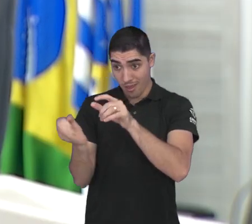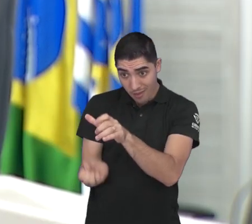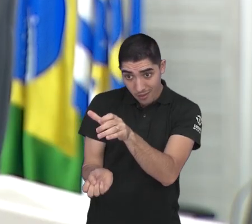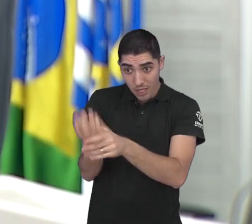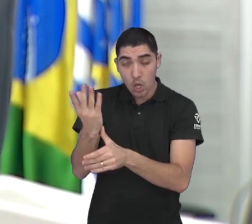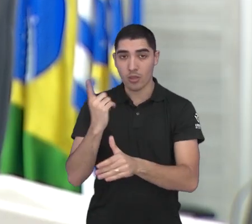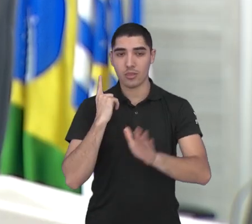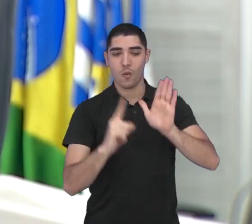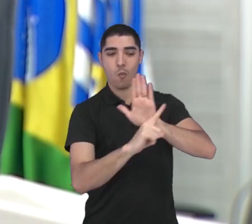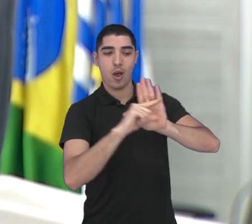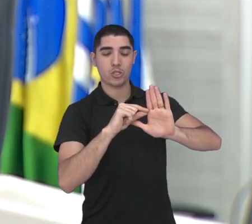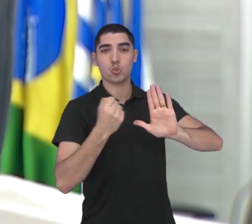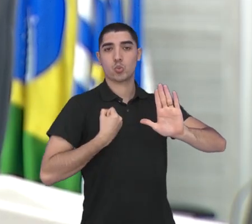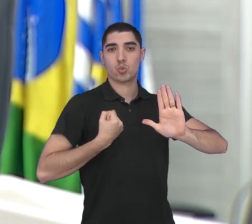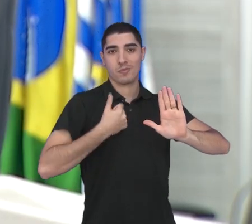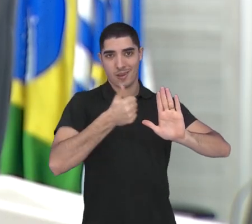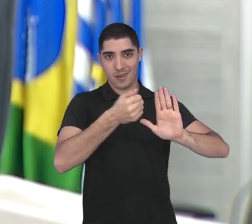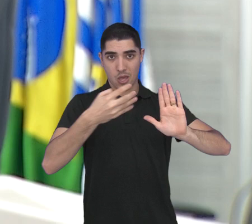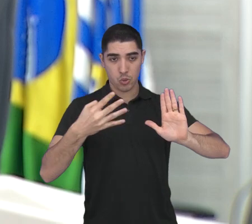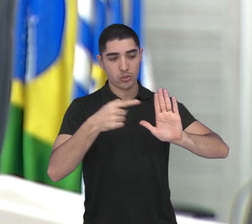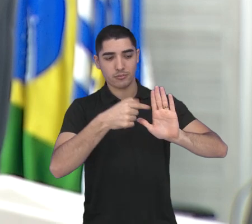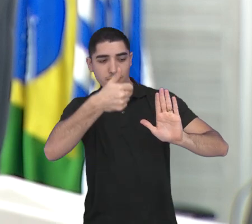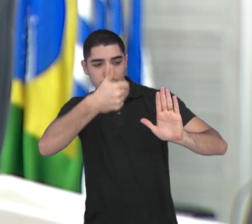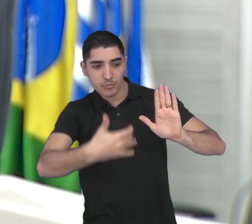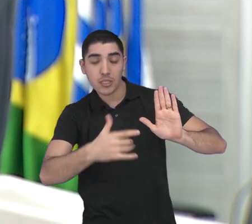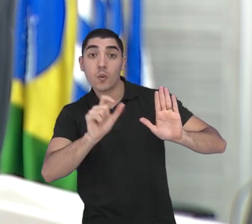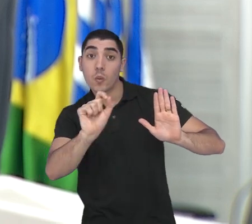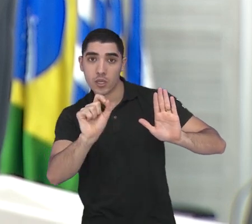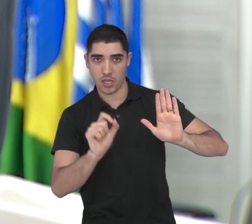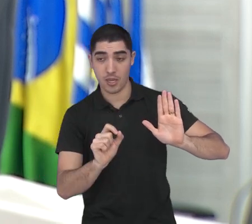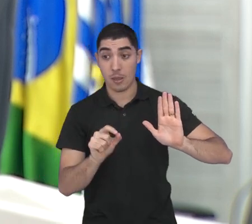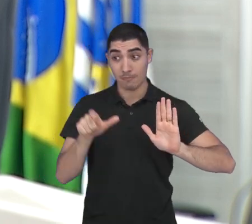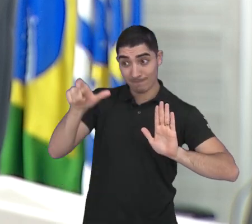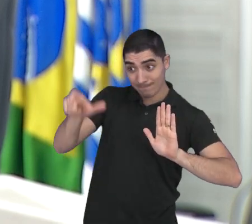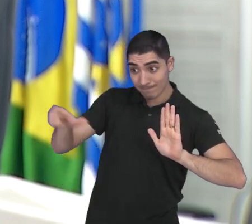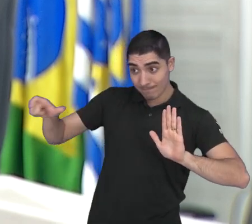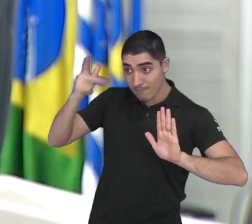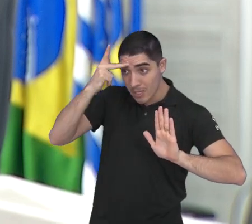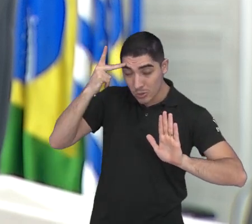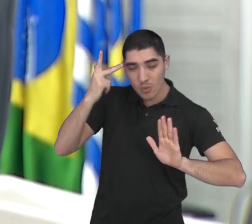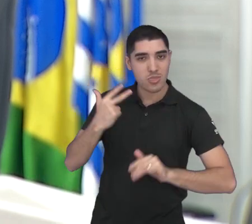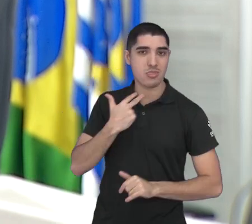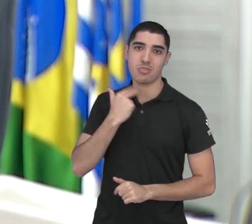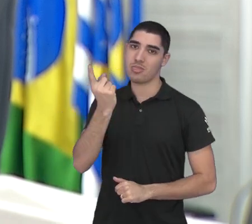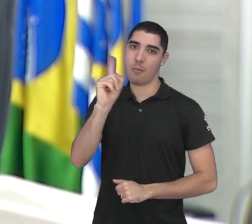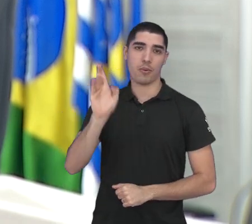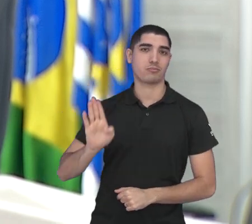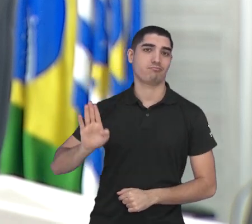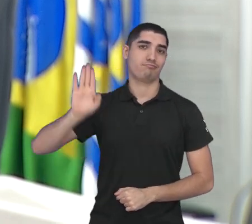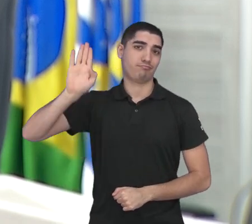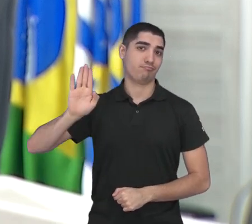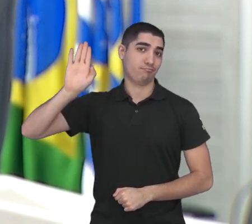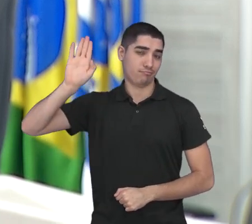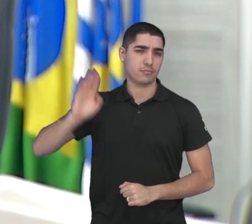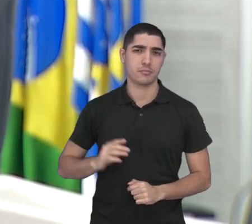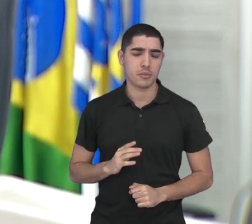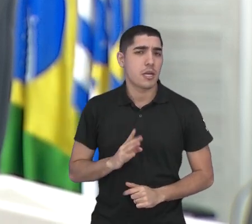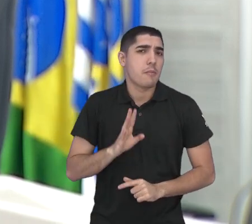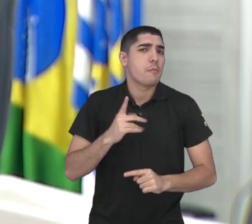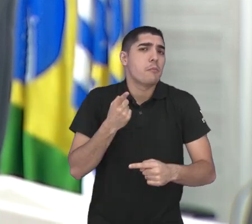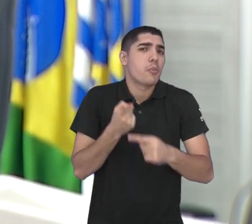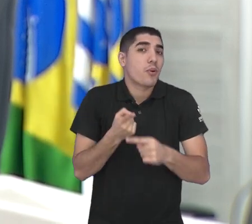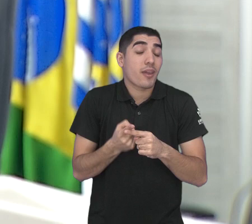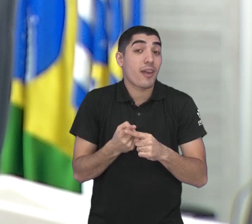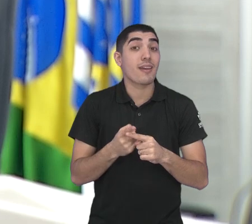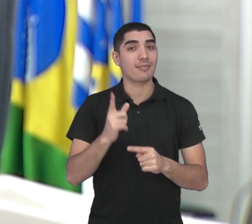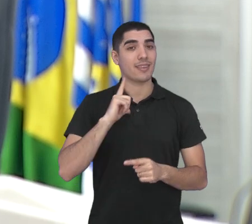foi criada, ela já previa, lá no artigo 14, alguns casos que impediam candidaturas. Mas ela